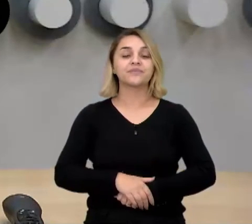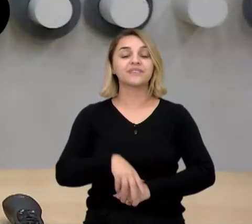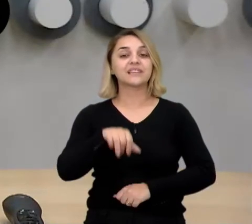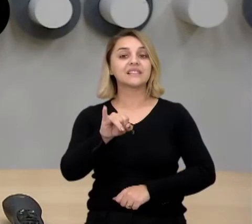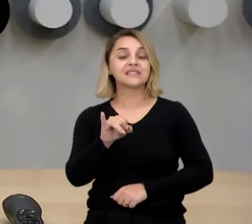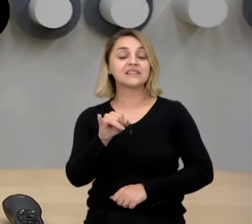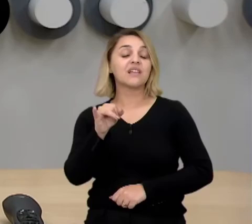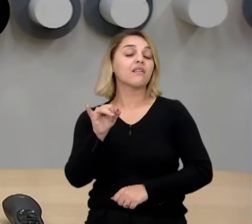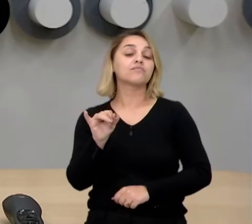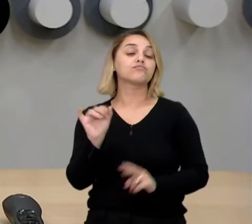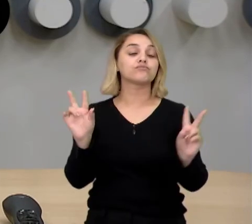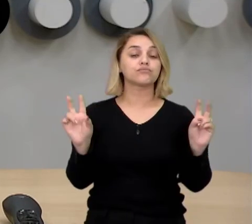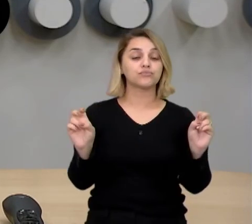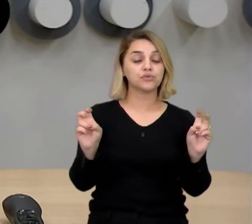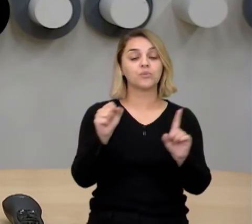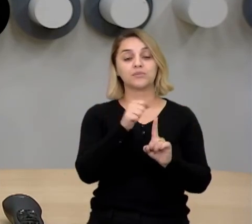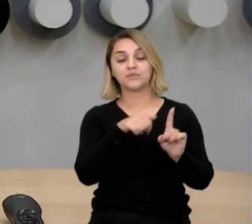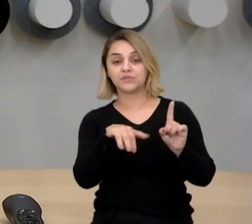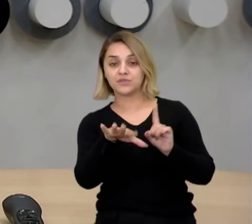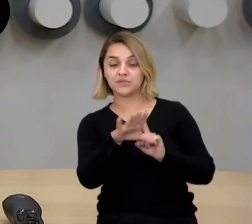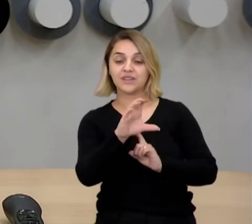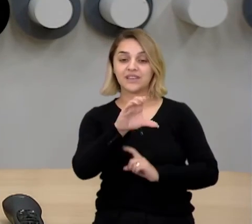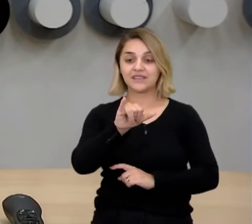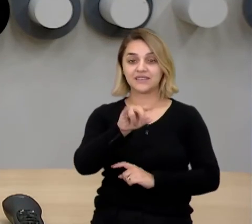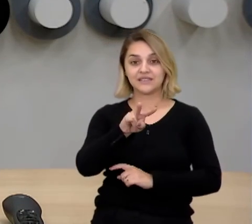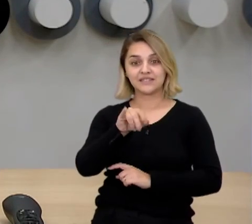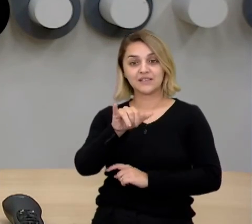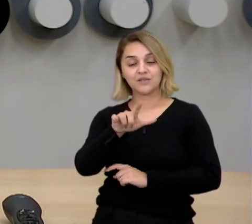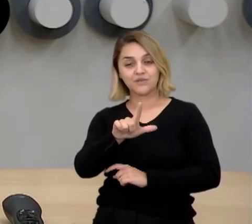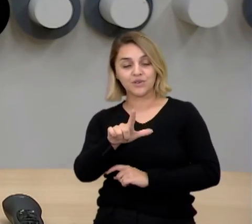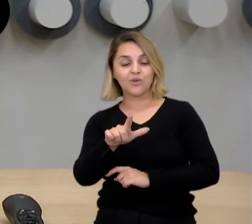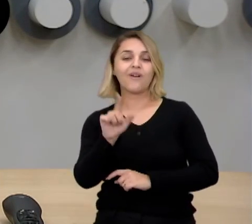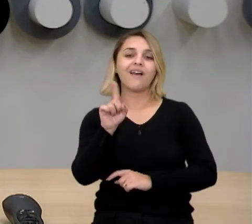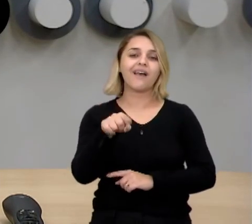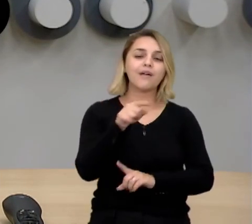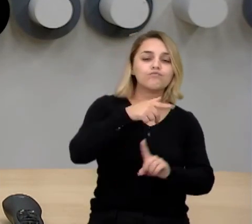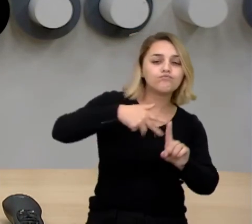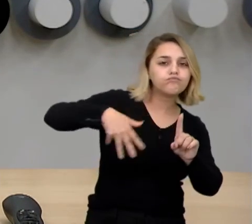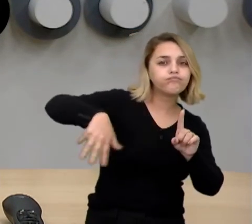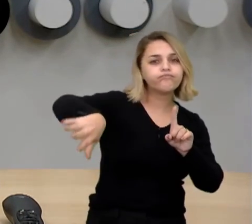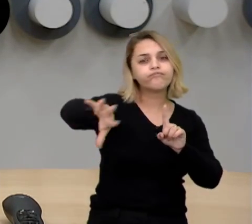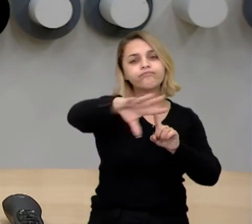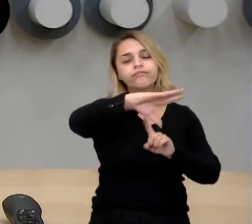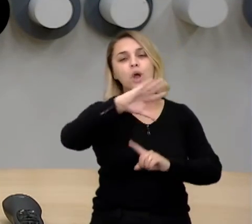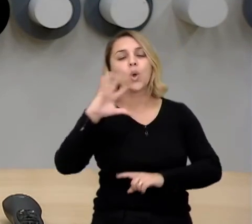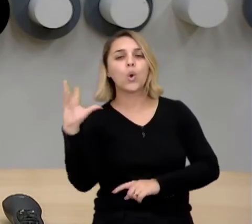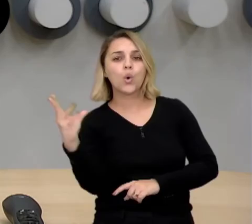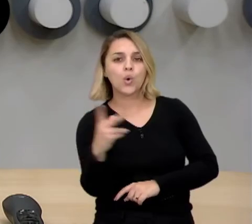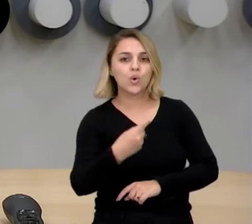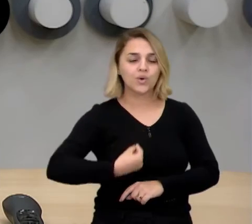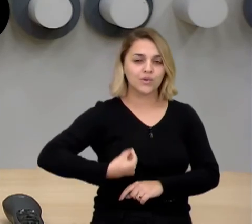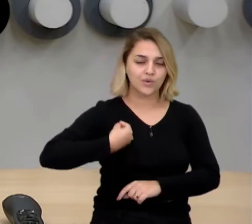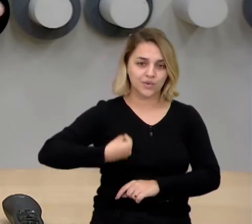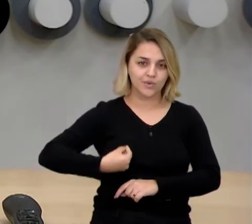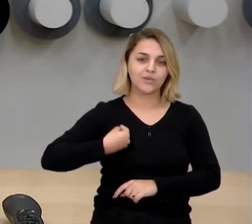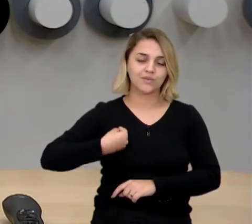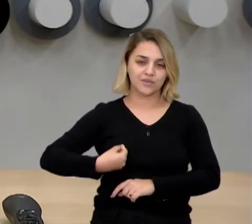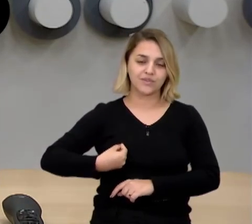em sociedade civil, a gente está falando de toda uma sociedade que vive sob